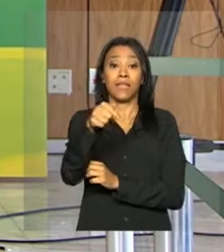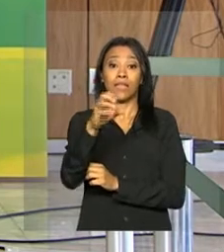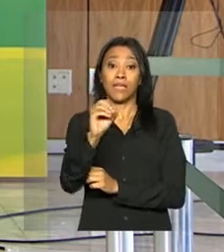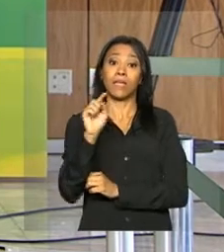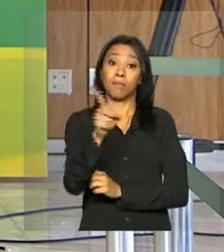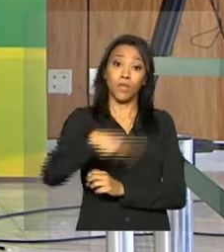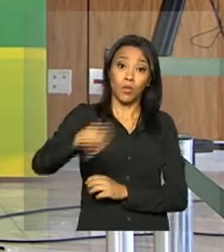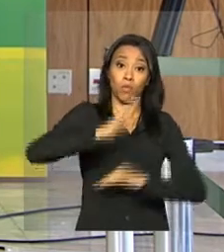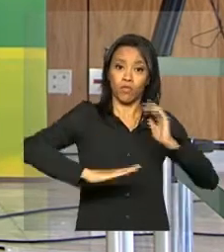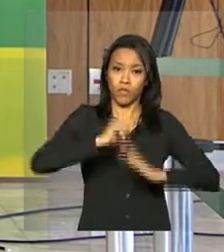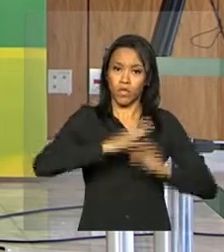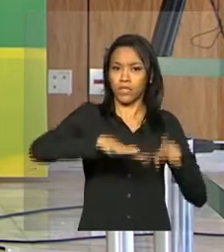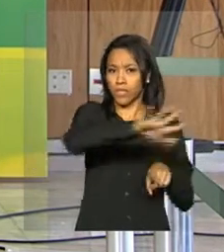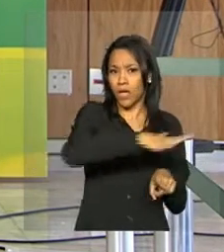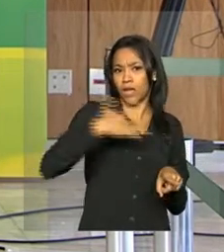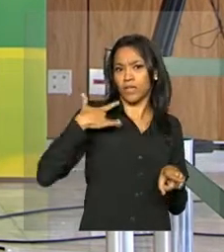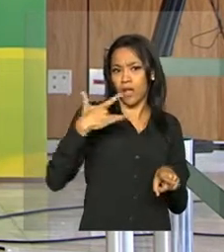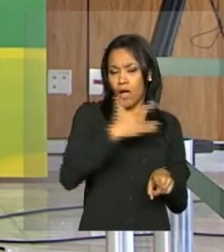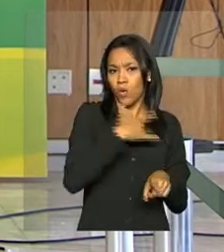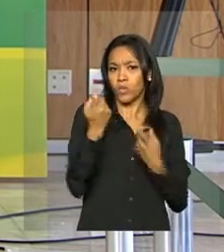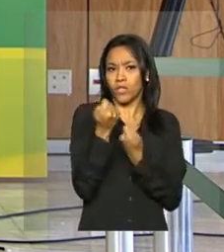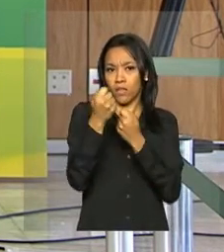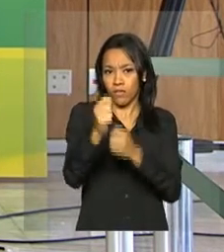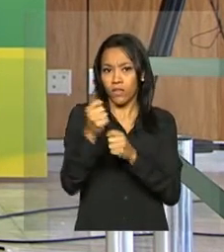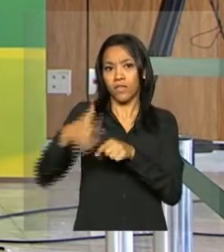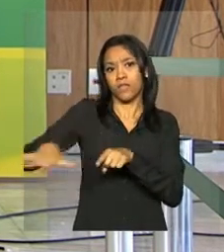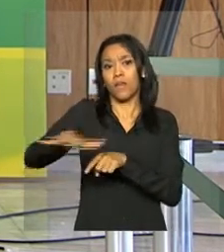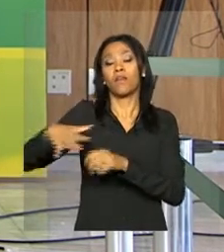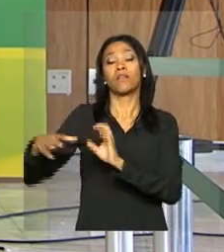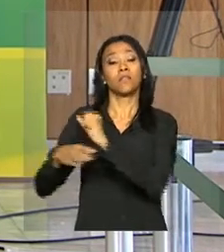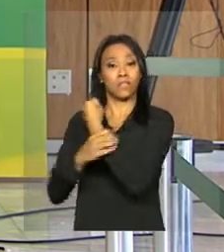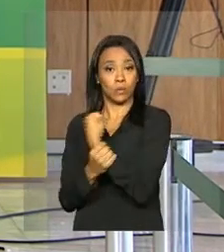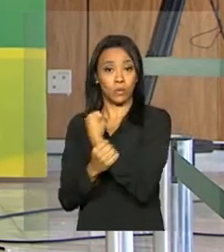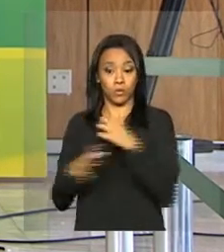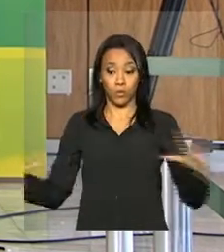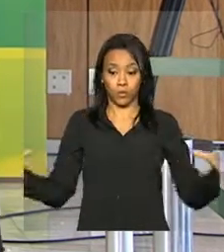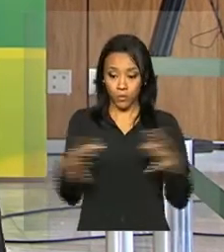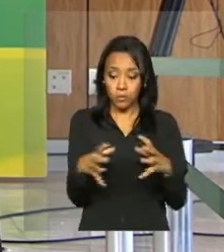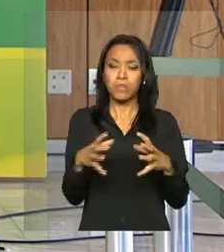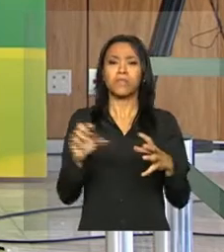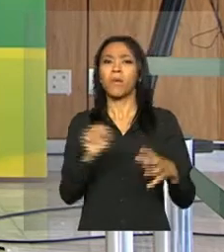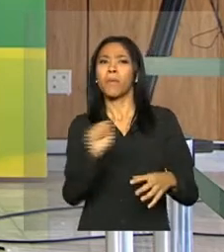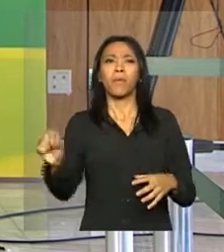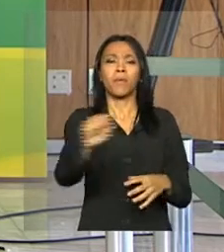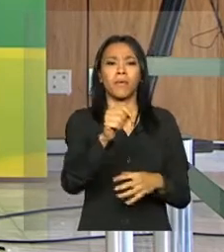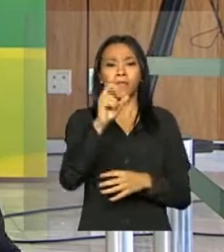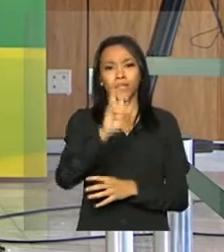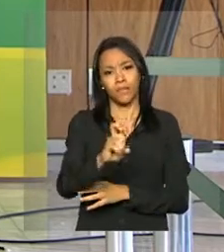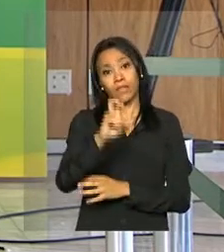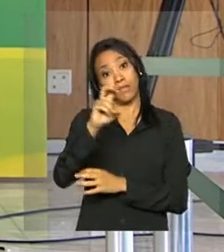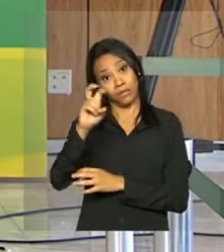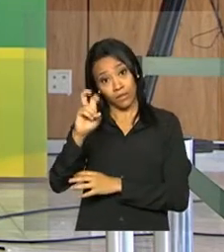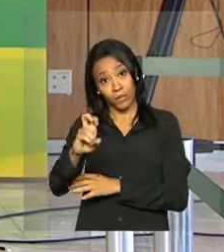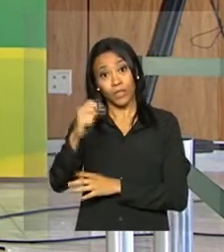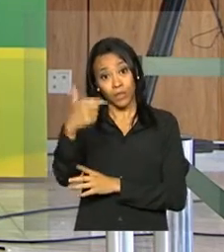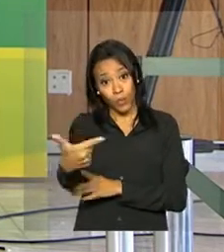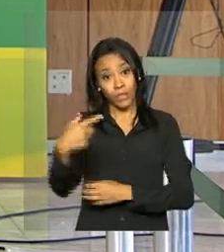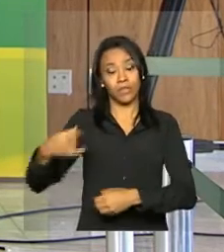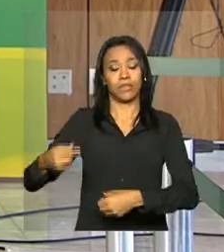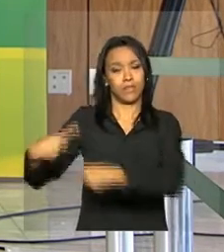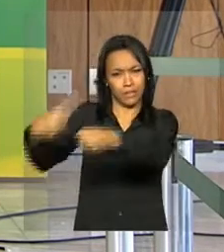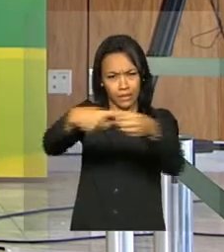de saúde defesa e segurança que vão atuar em 152 municípios são as capitais e as maiores